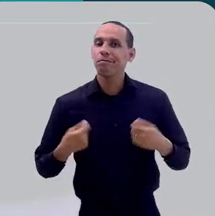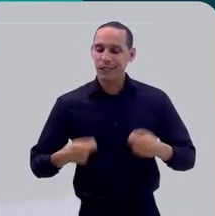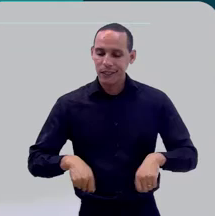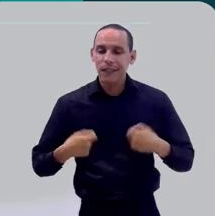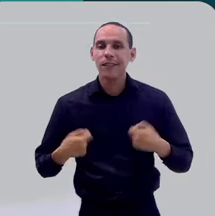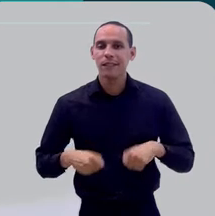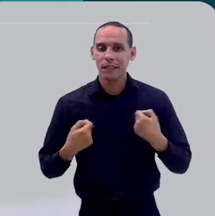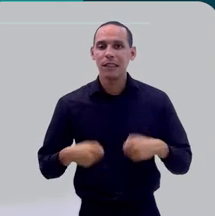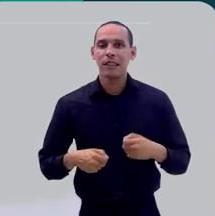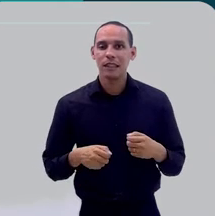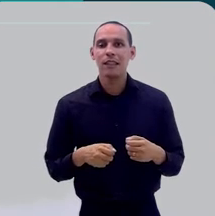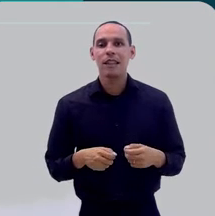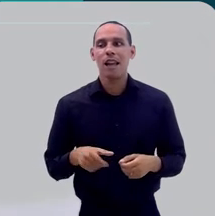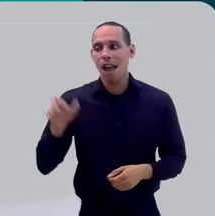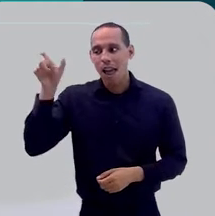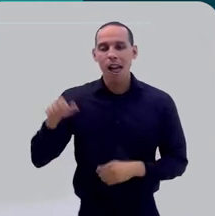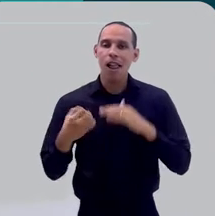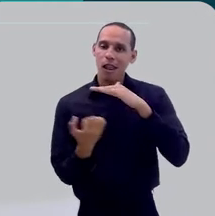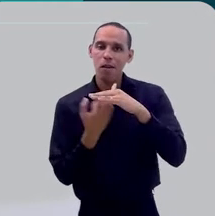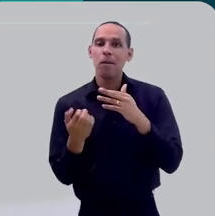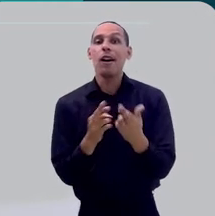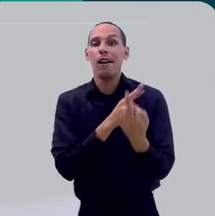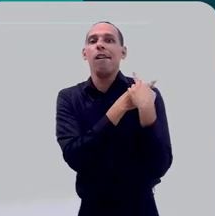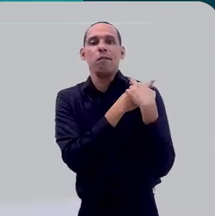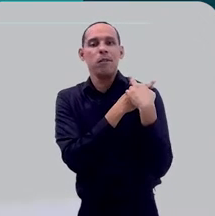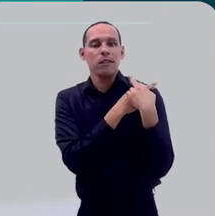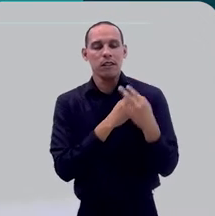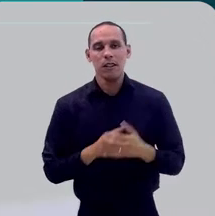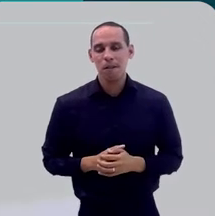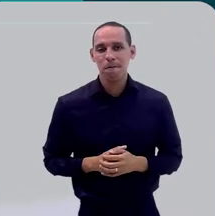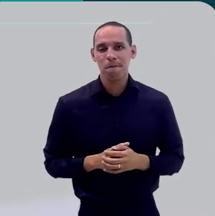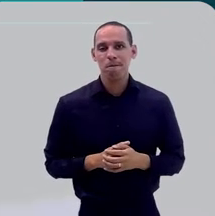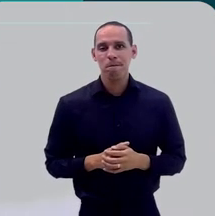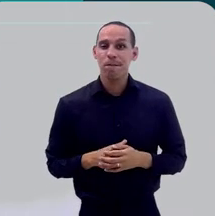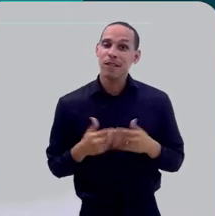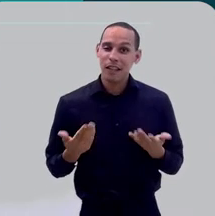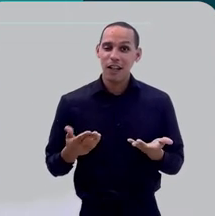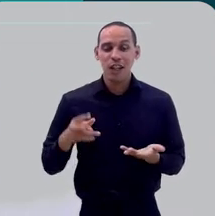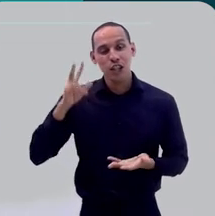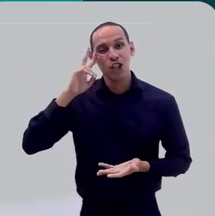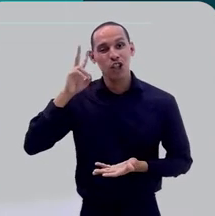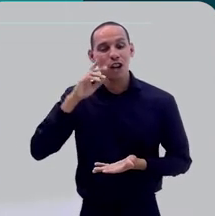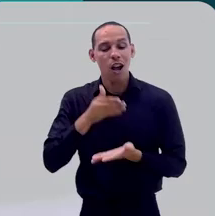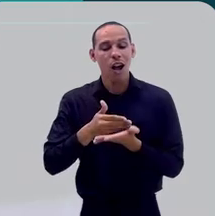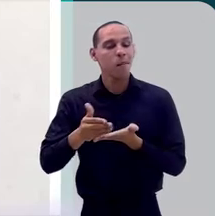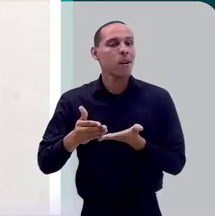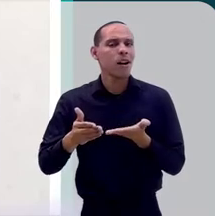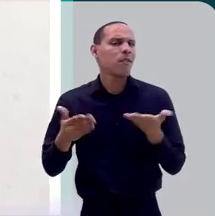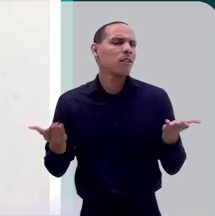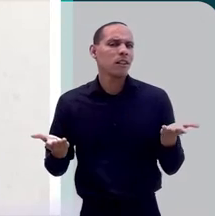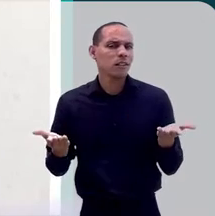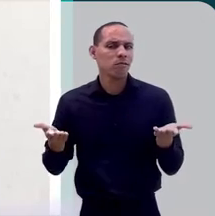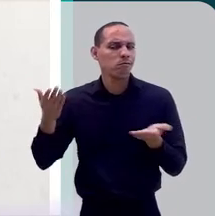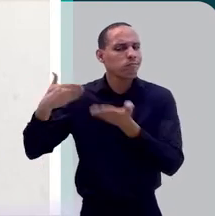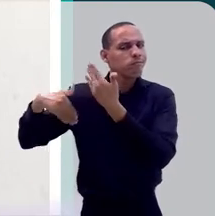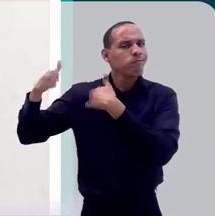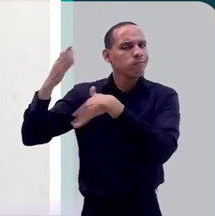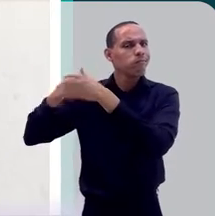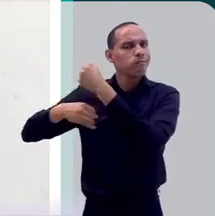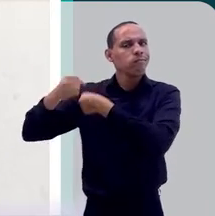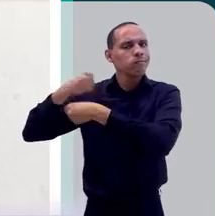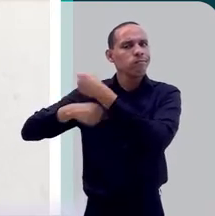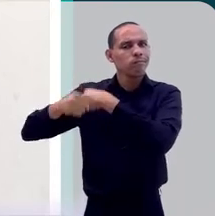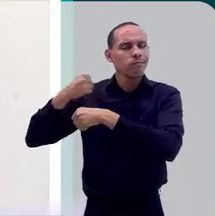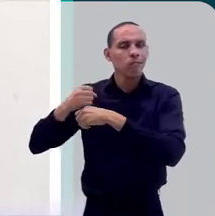Vai ter Ou que haver uma seja, responsabilização disso. Essa história começou há algumas